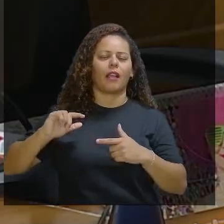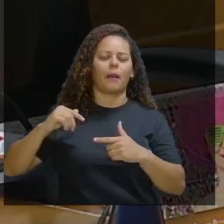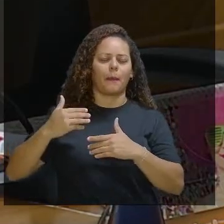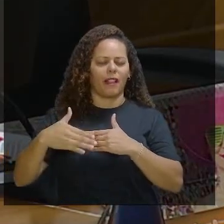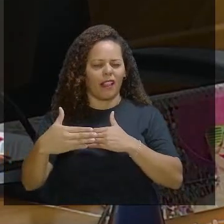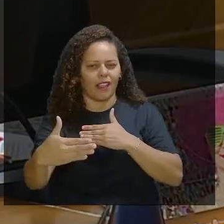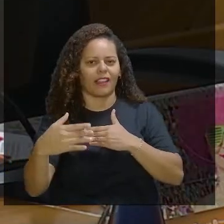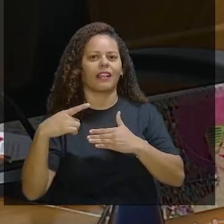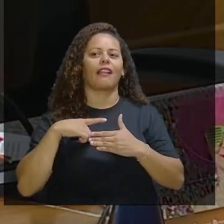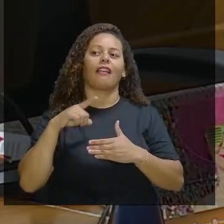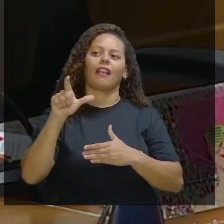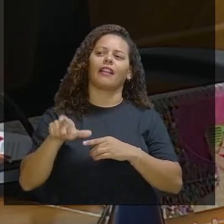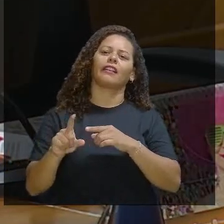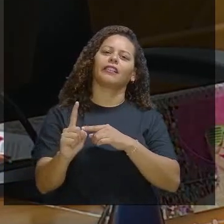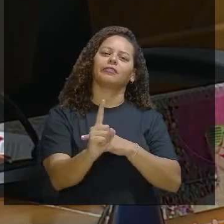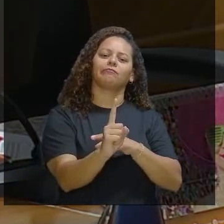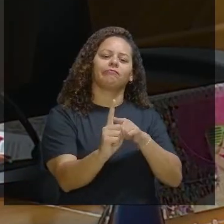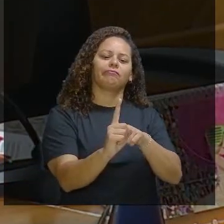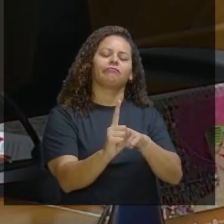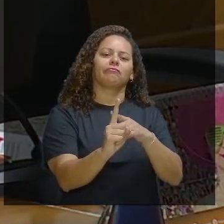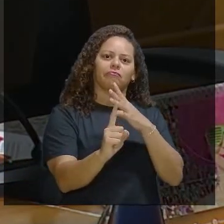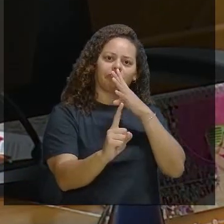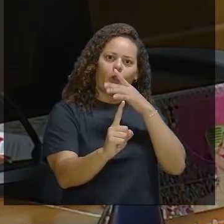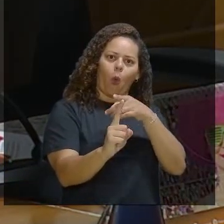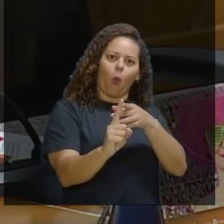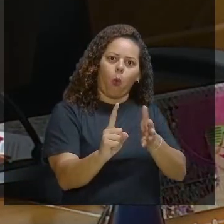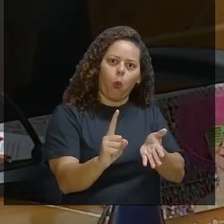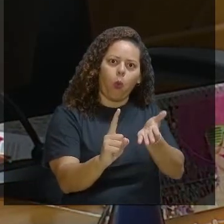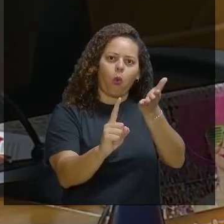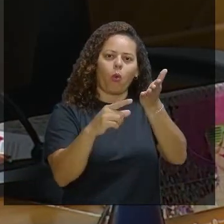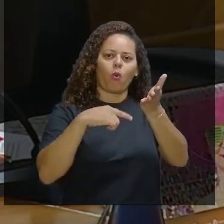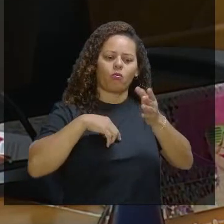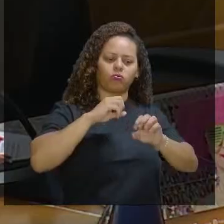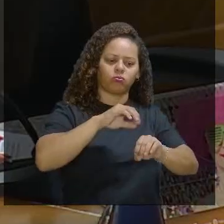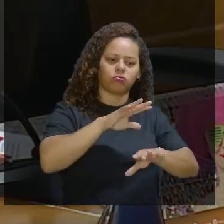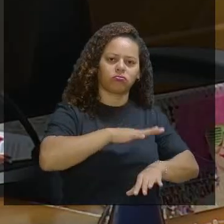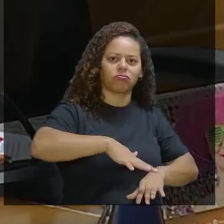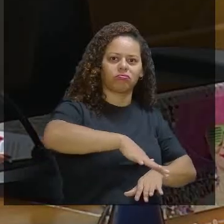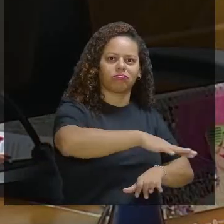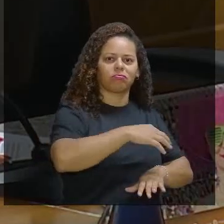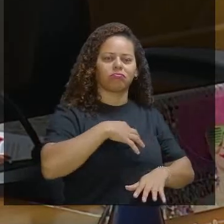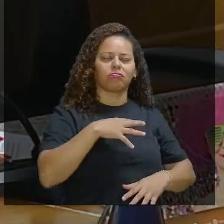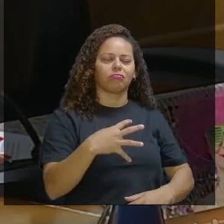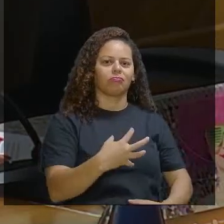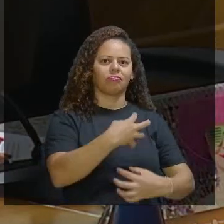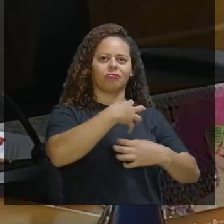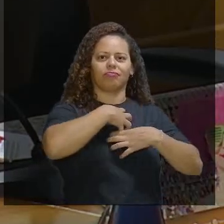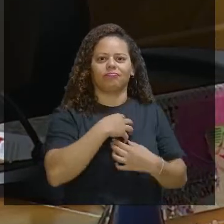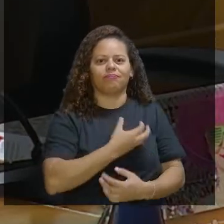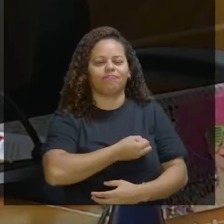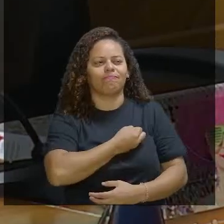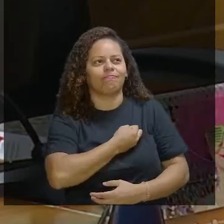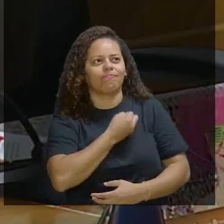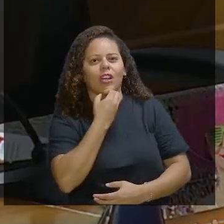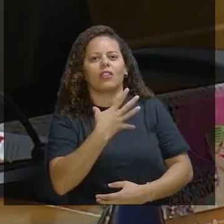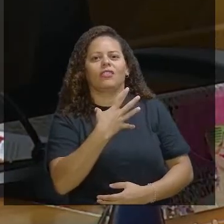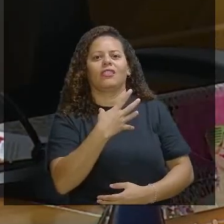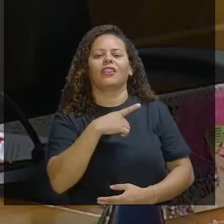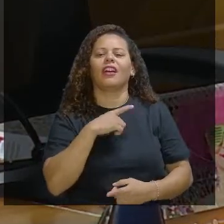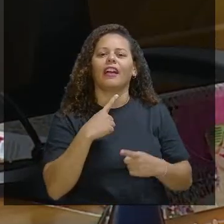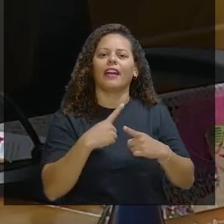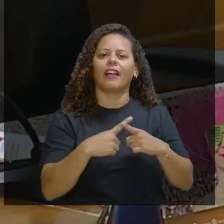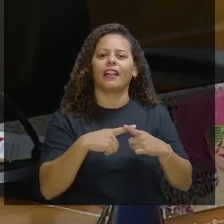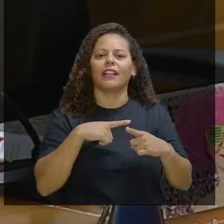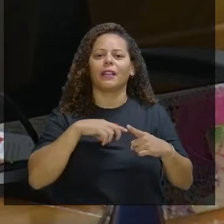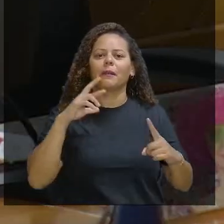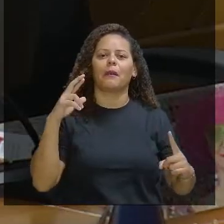de carreira, destacou-se na alfabetização, área pela qual desenvolveu grande paixão, atuando em escolas de